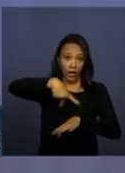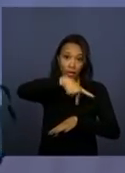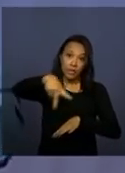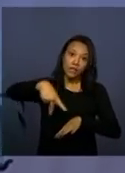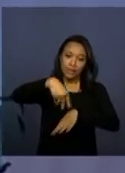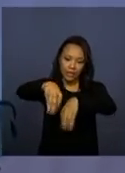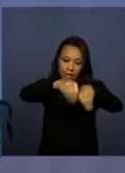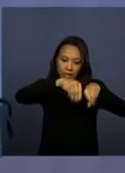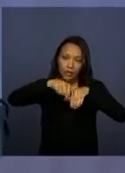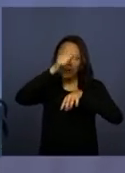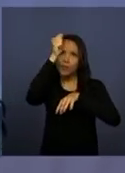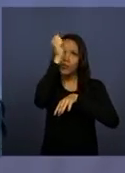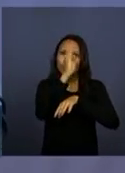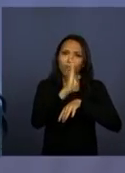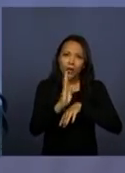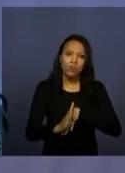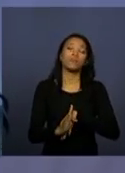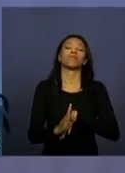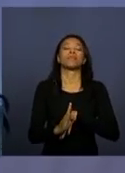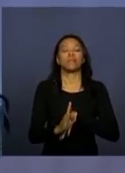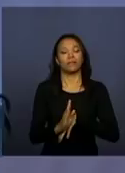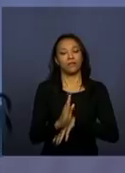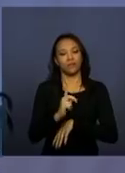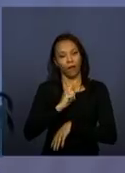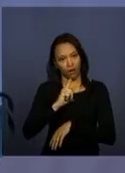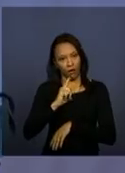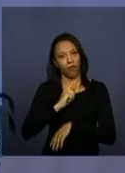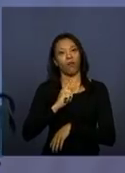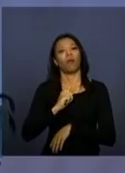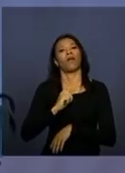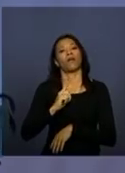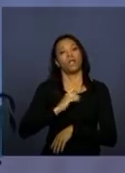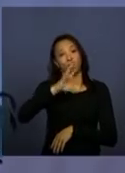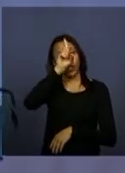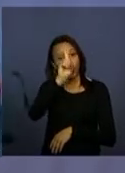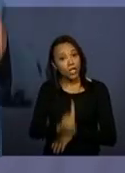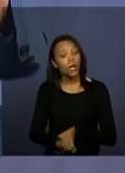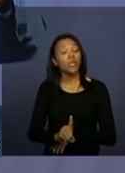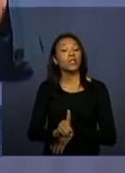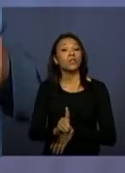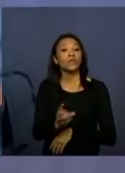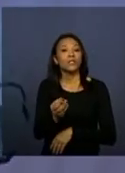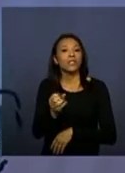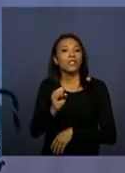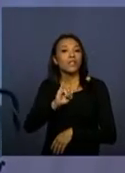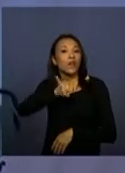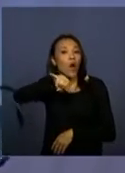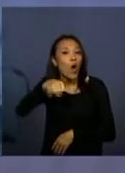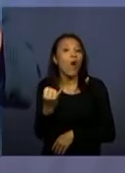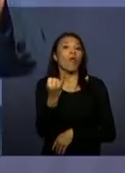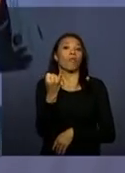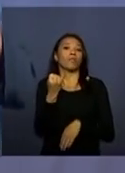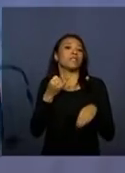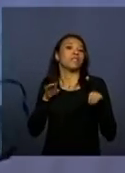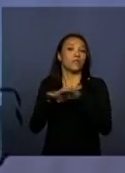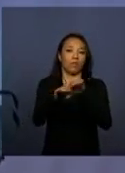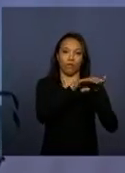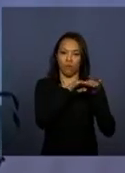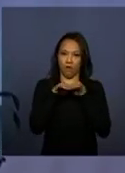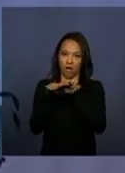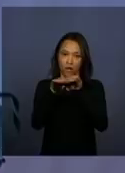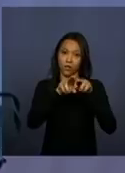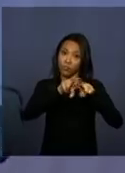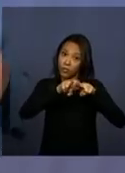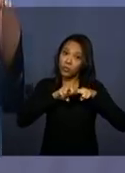deste país, têm direitos e oportunidades iguais. É por isso que